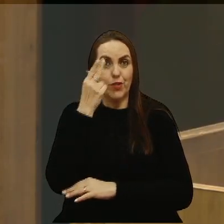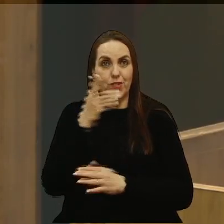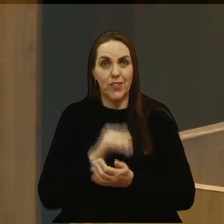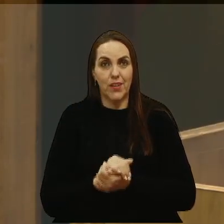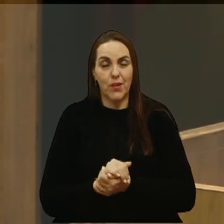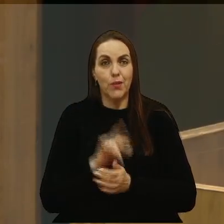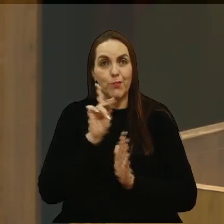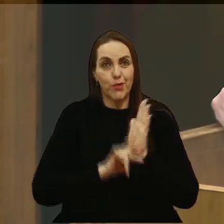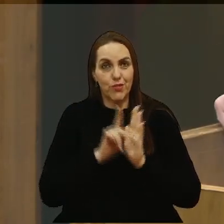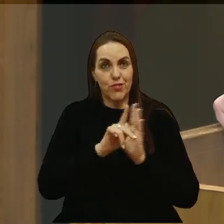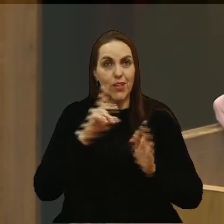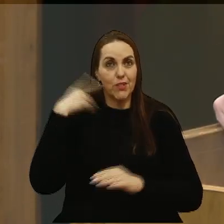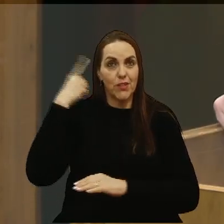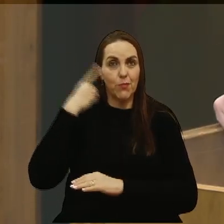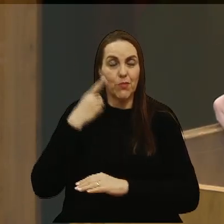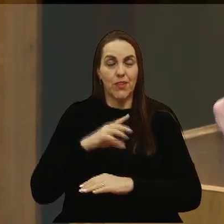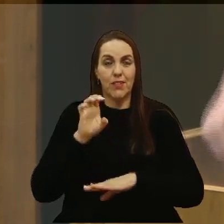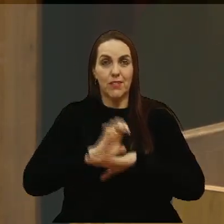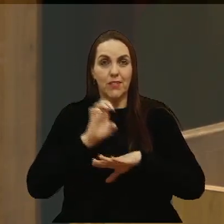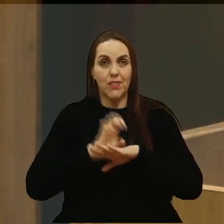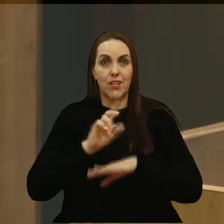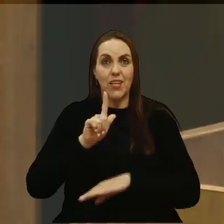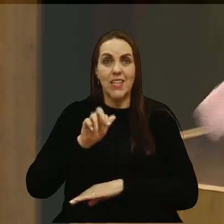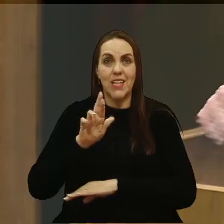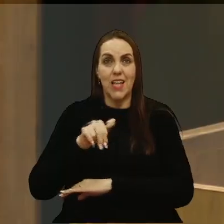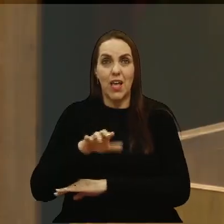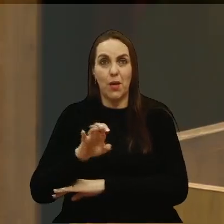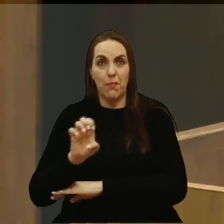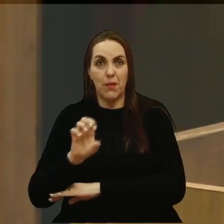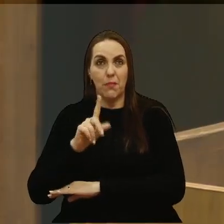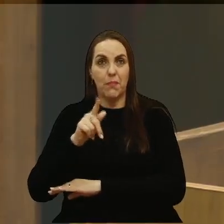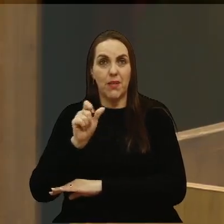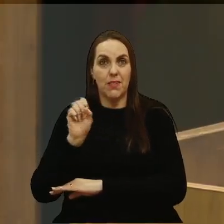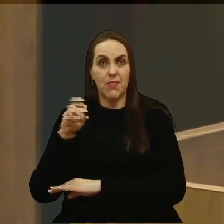Projeto do deputado estadual Guilherme Pazin. Parem de